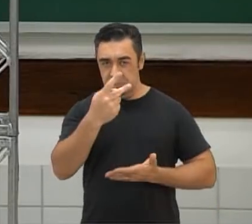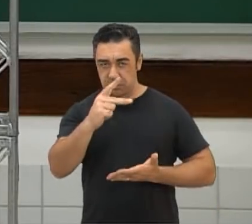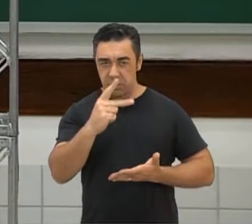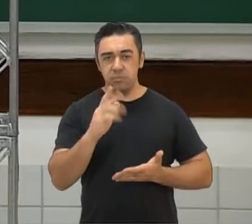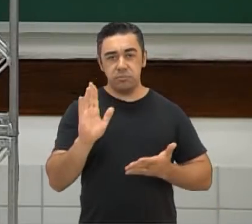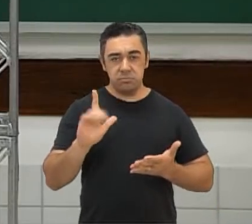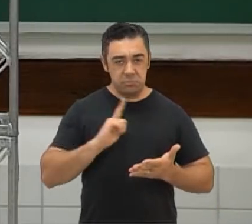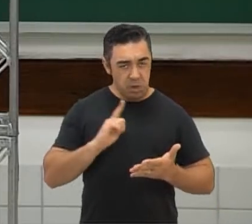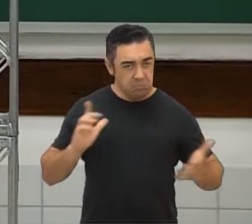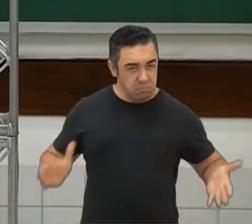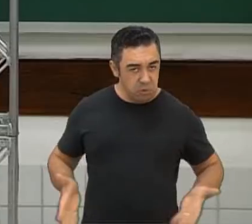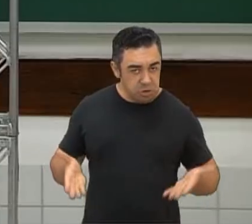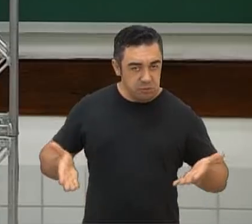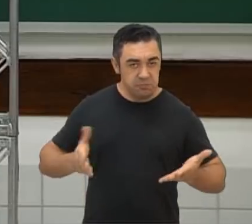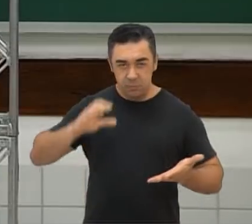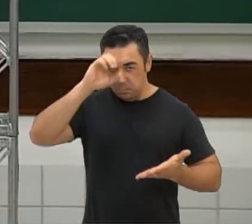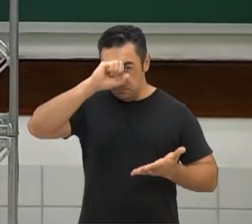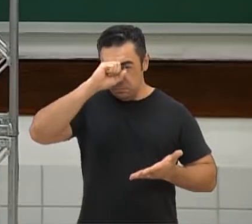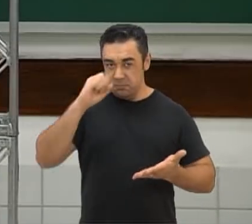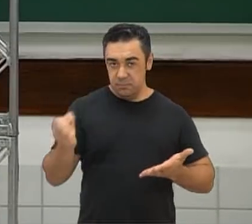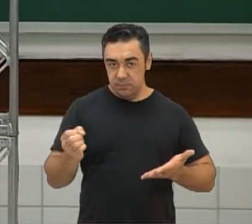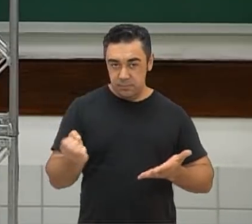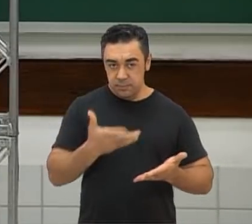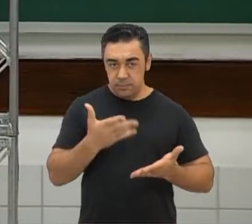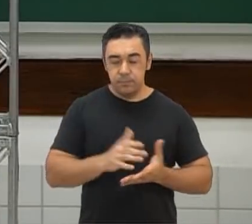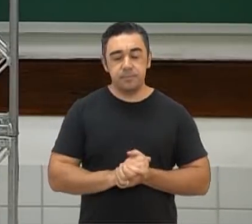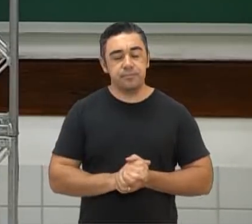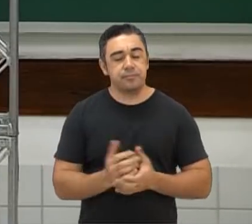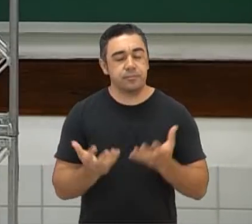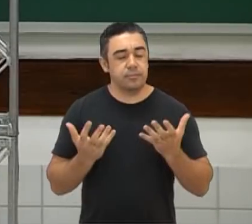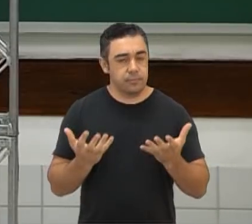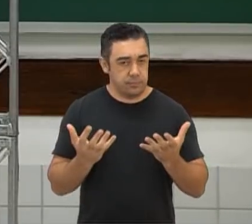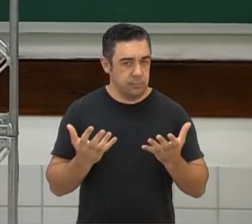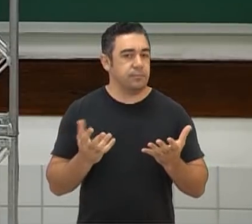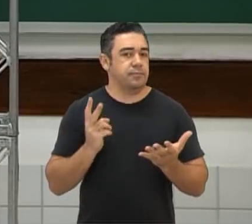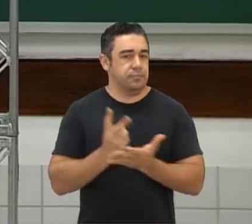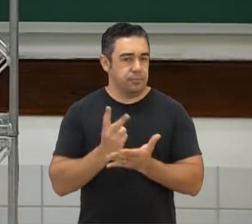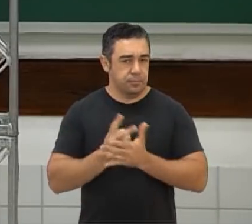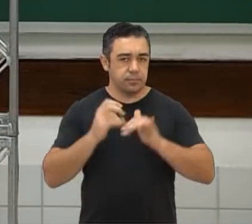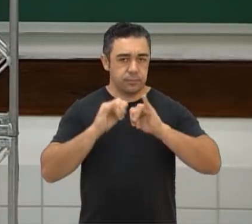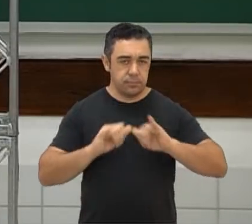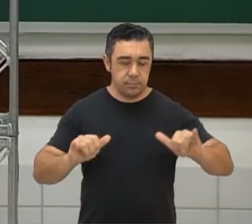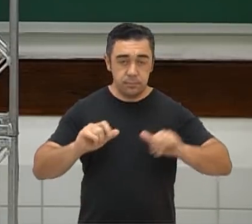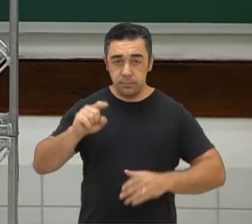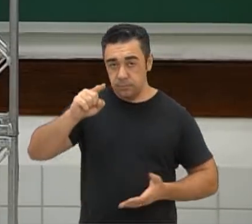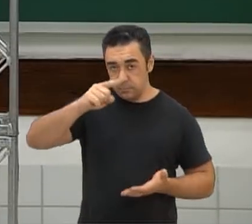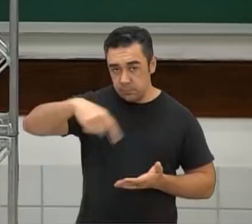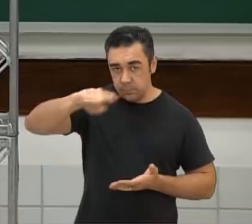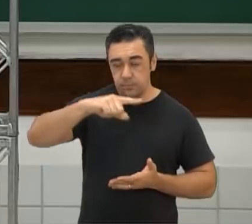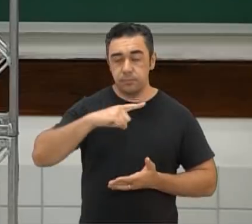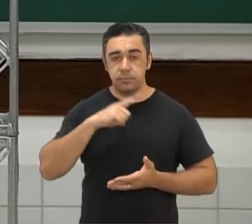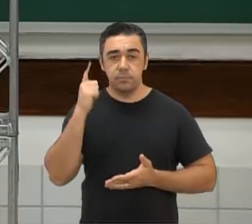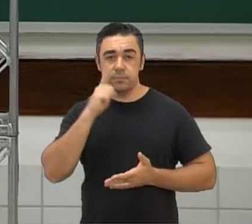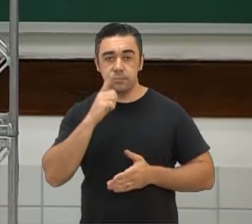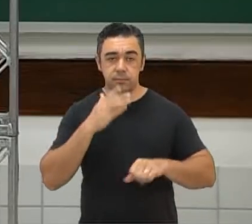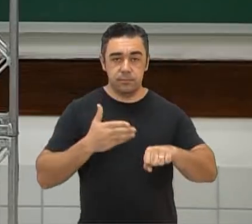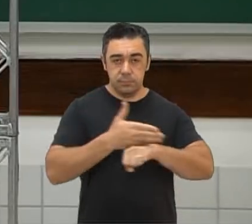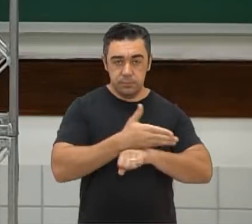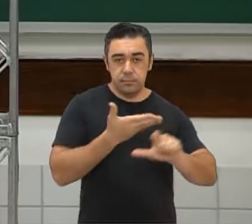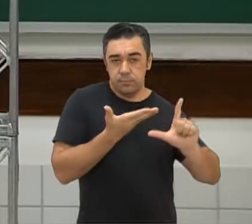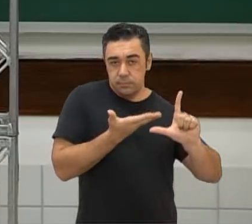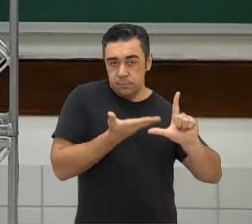para novos aprendizados. Gostaria de sempre fazer aquele lembrete para os alunos que têm acesso ao